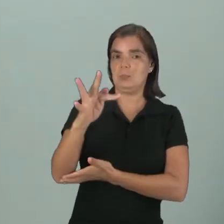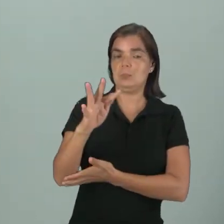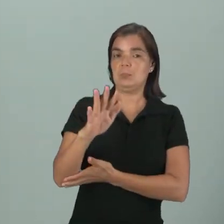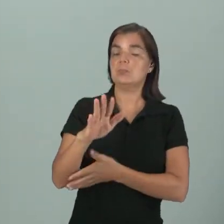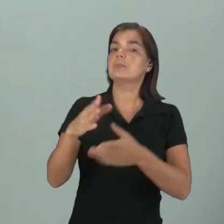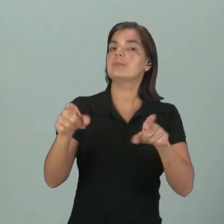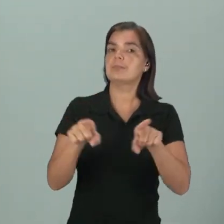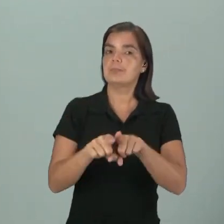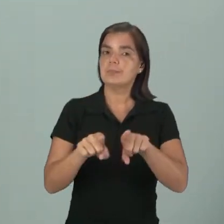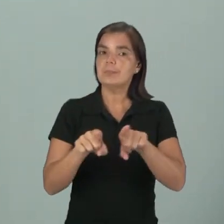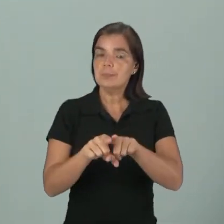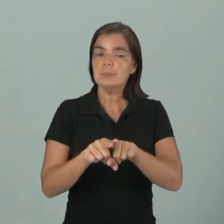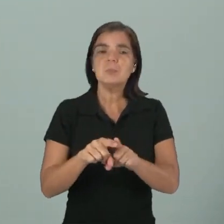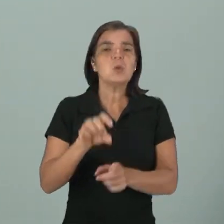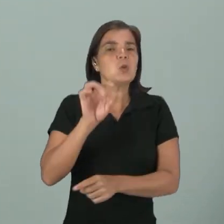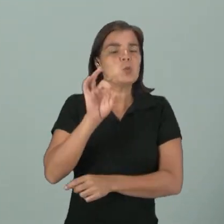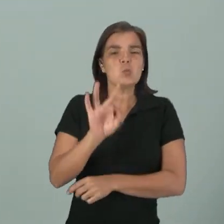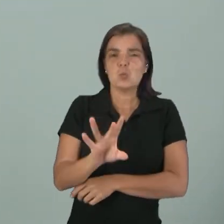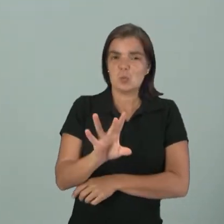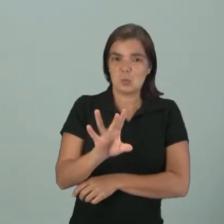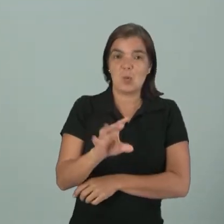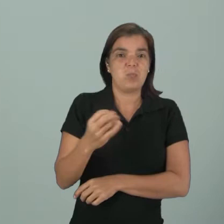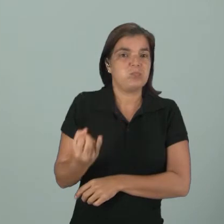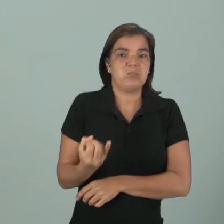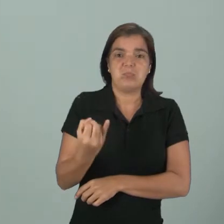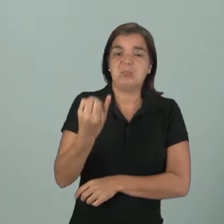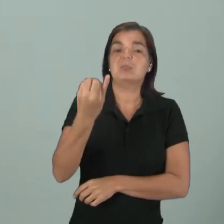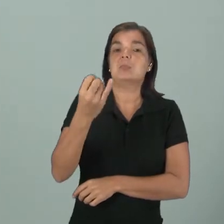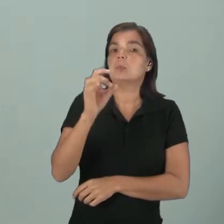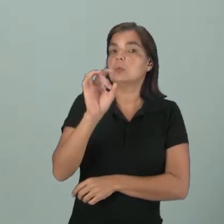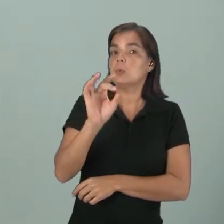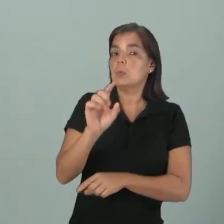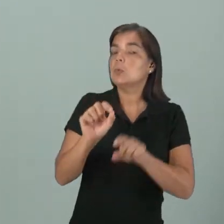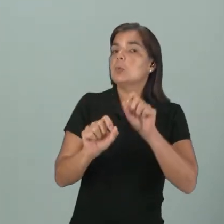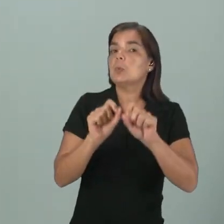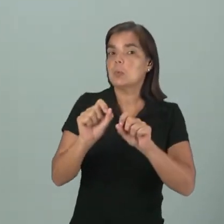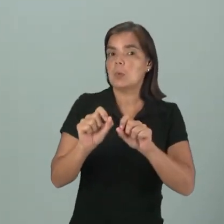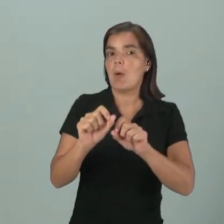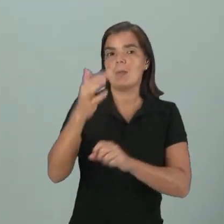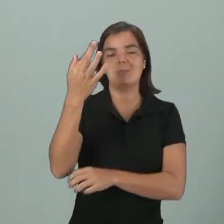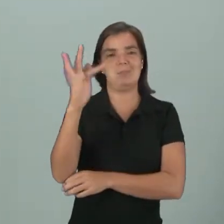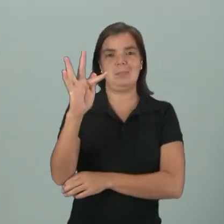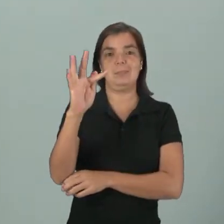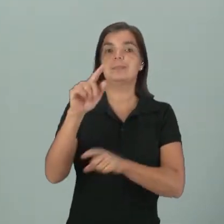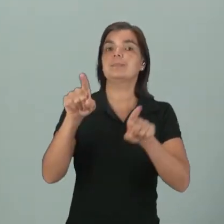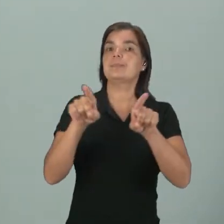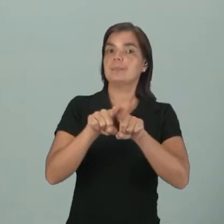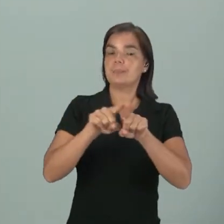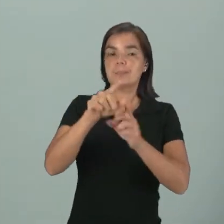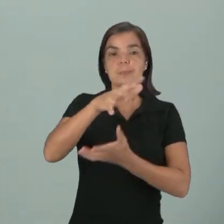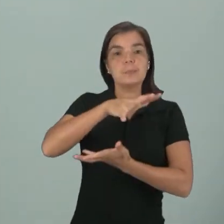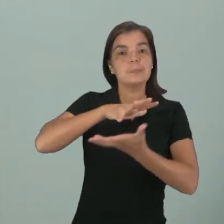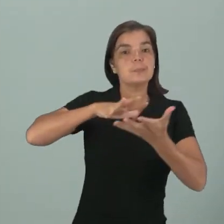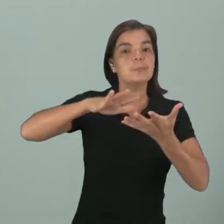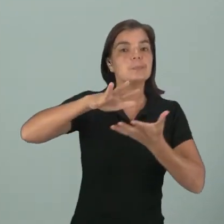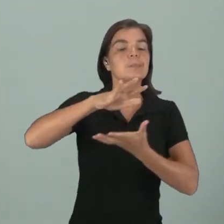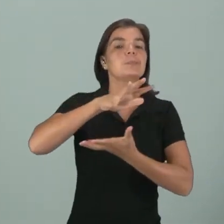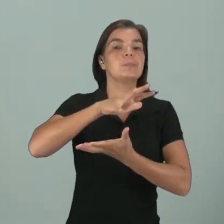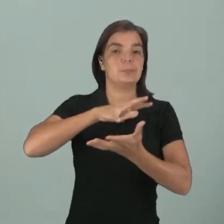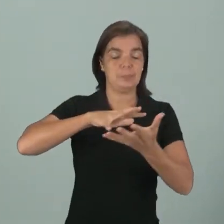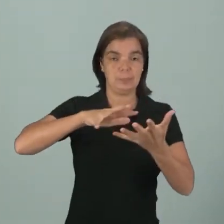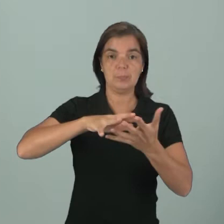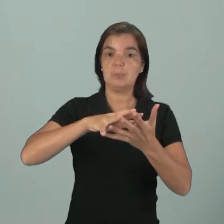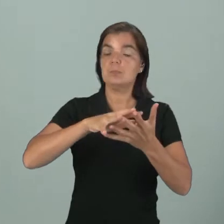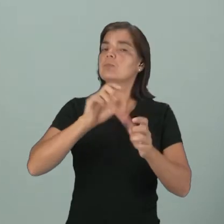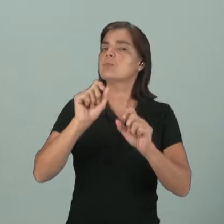sem sombra de dúvidas, não foram importantes somente para a França, mas a Revolução Francesa, ela